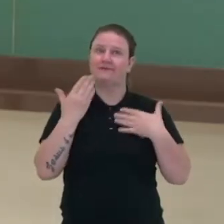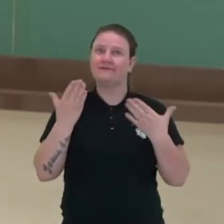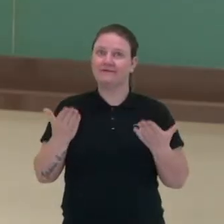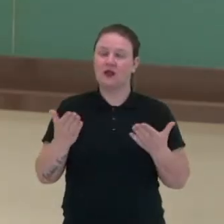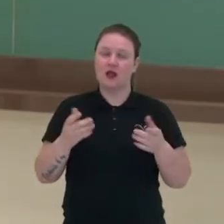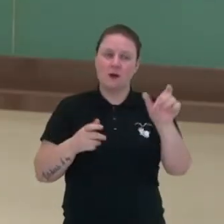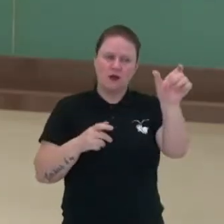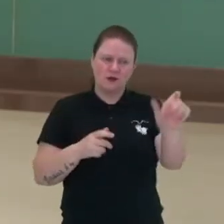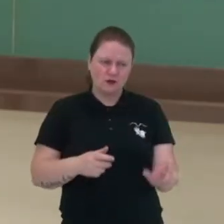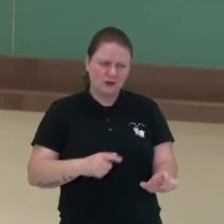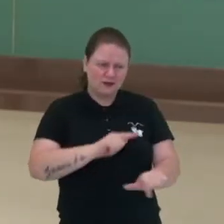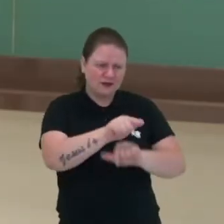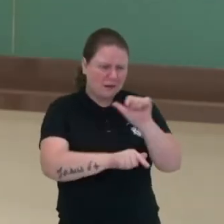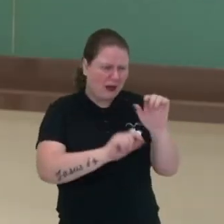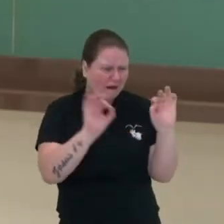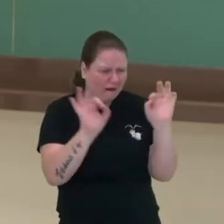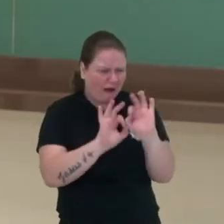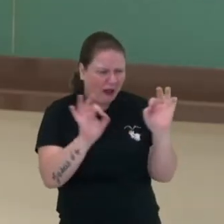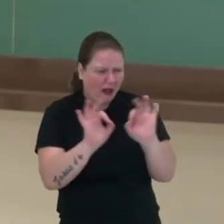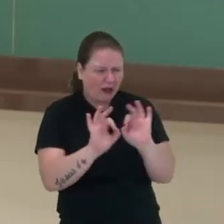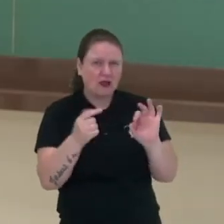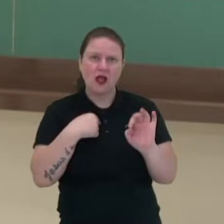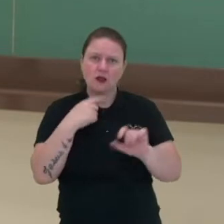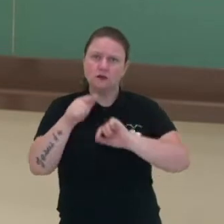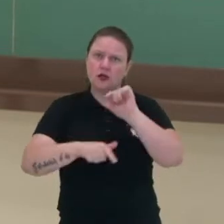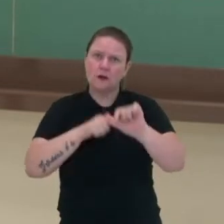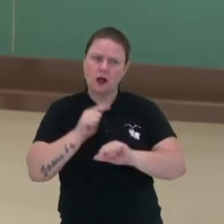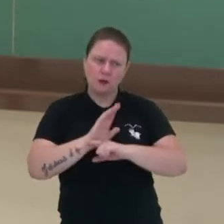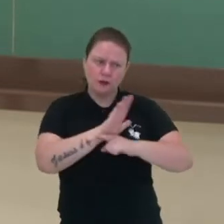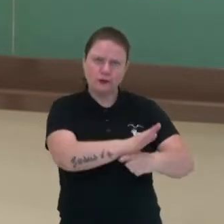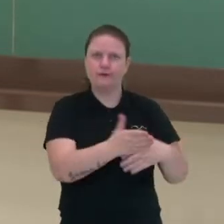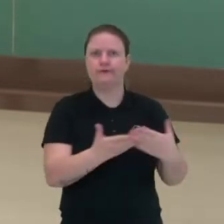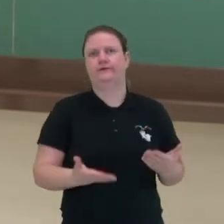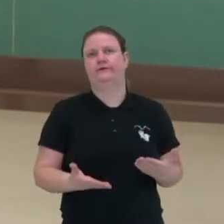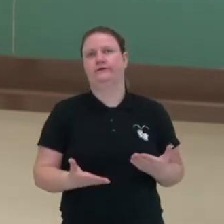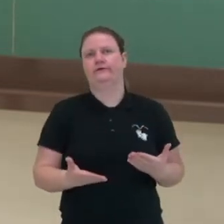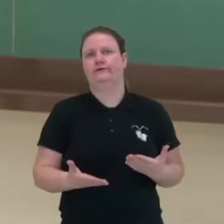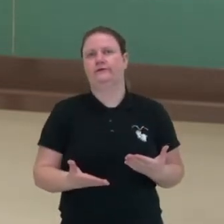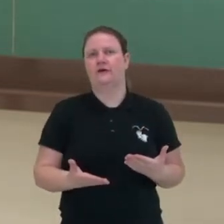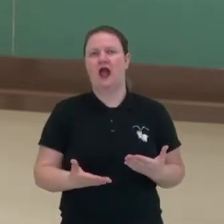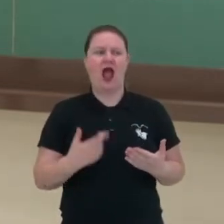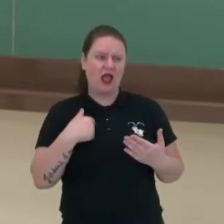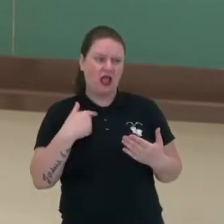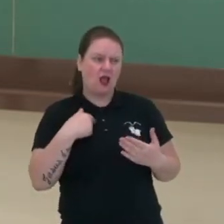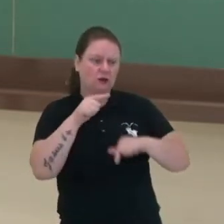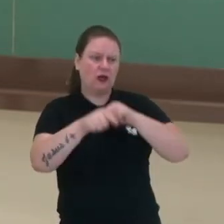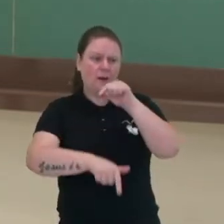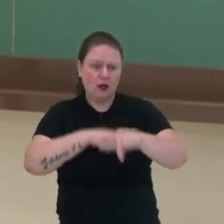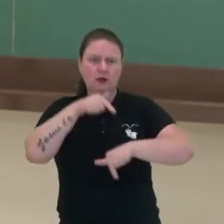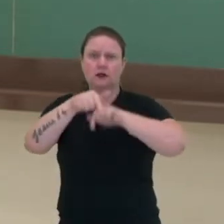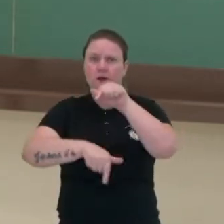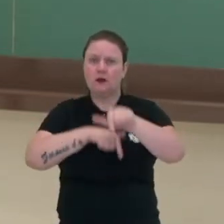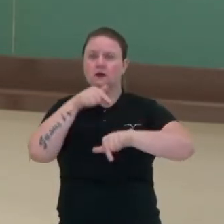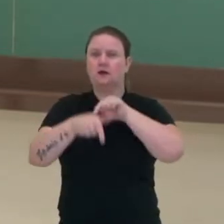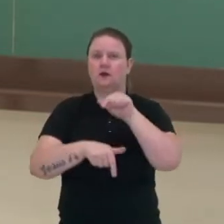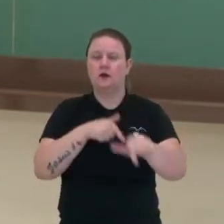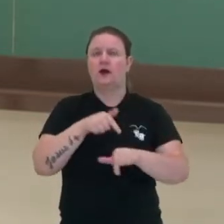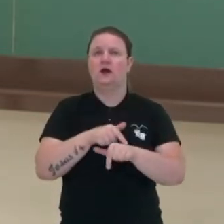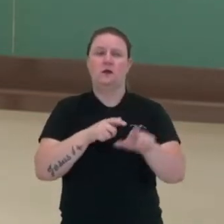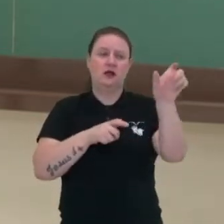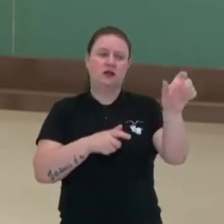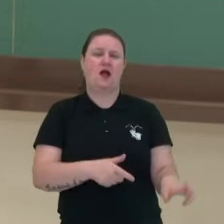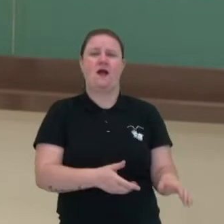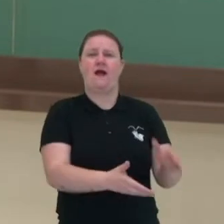Que alguém, para sobreviver, precisa trabalhar. Se alguém sobrevive sem trabalhar, é às custas de